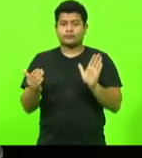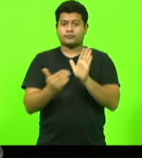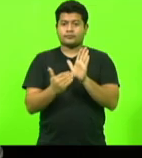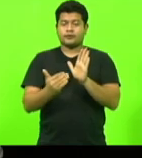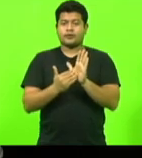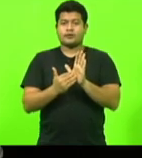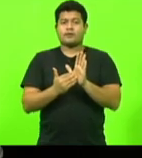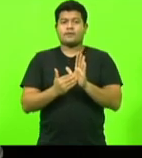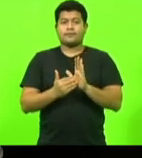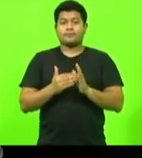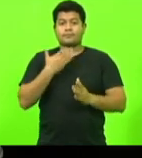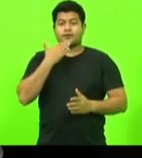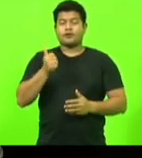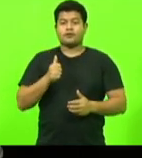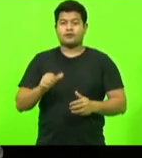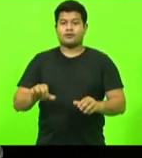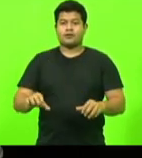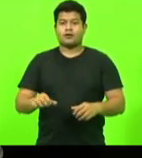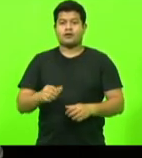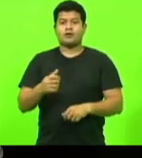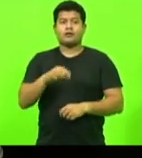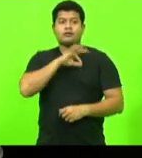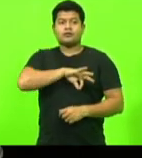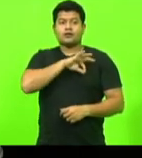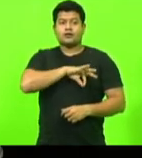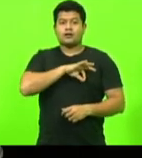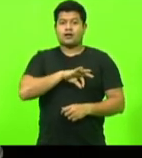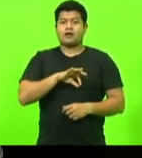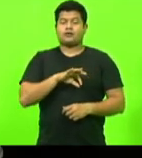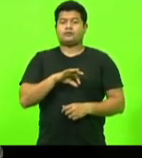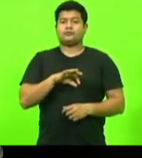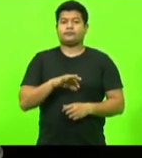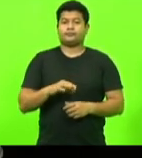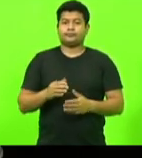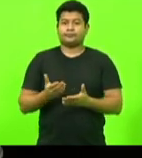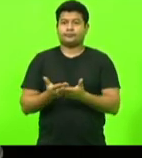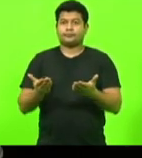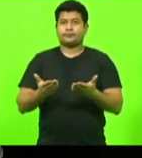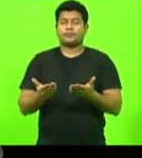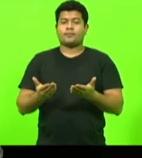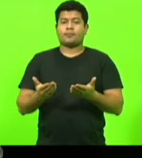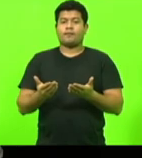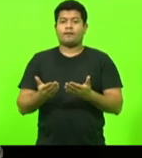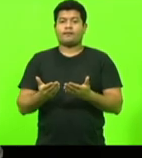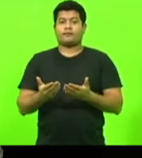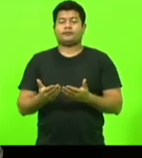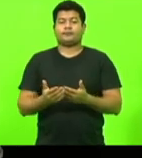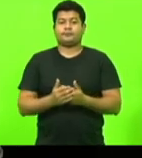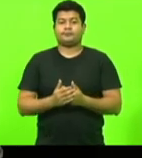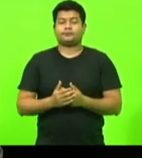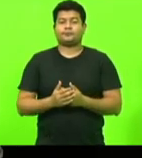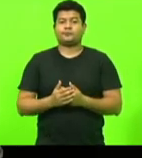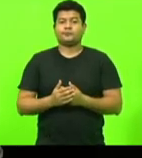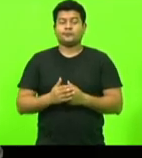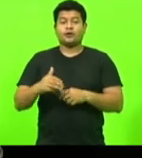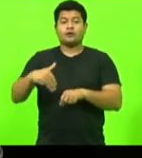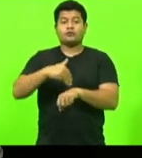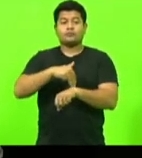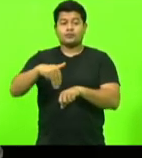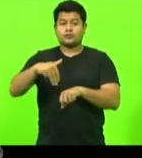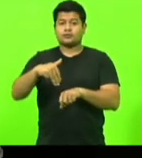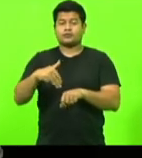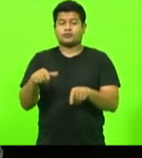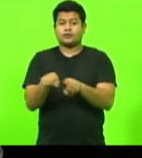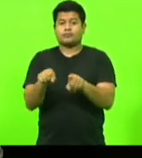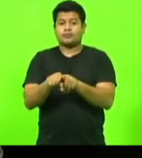melhorar o plano de cargos, carreira e magistério, do magistério, de forma consolidada, bem como fornecer